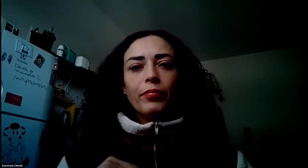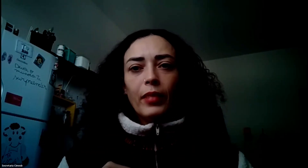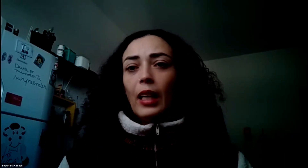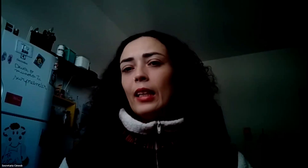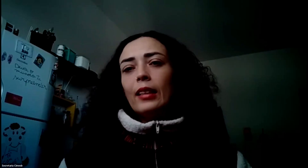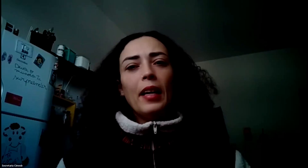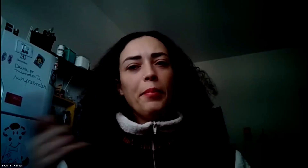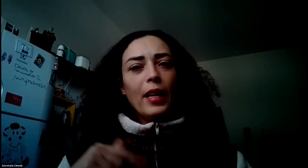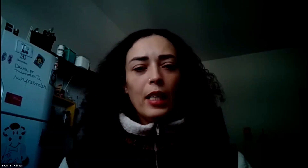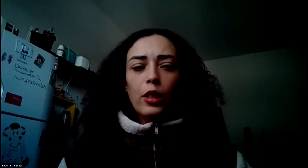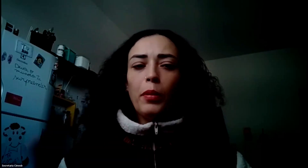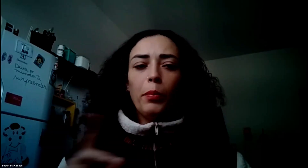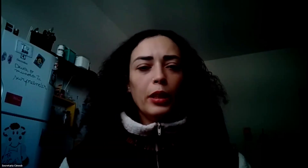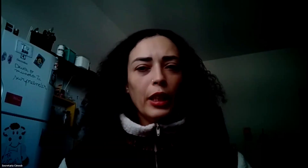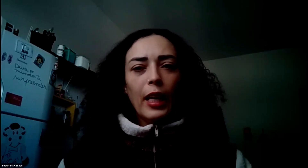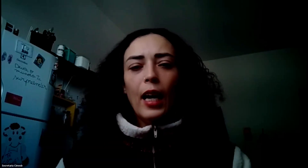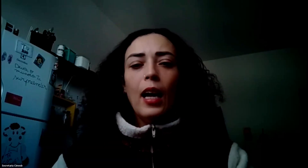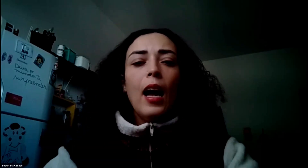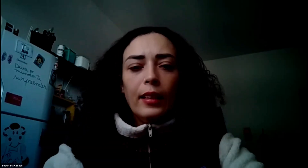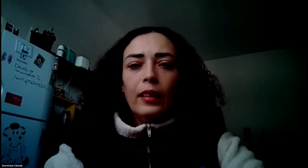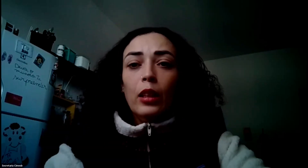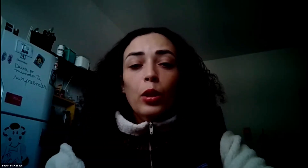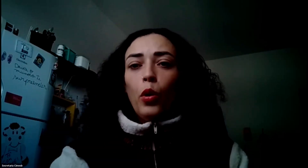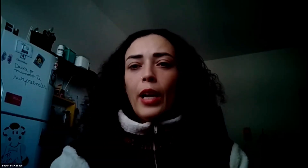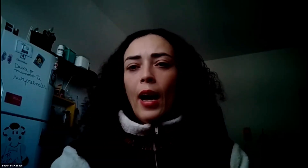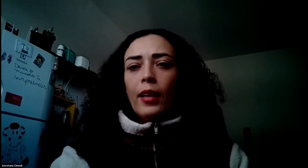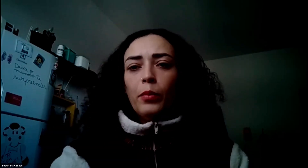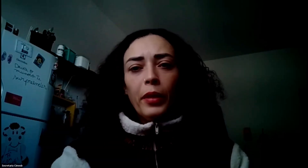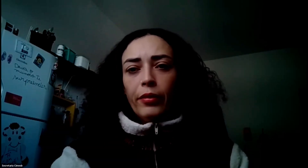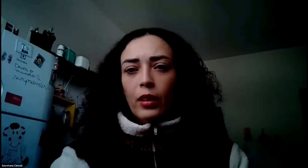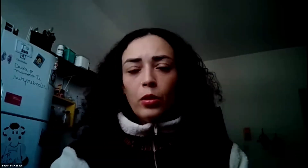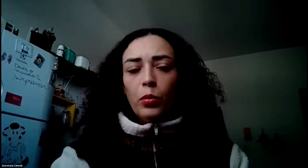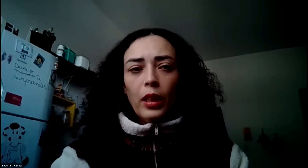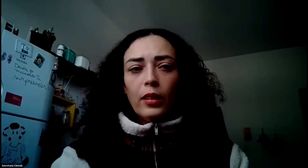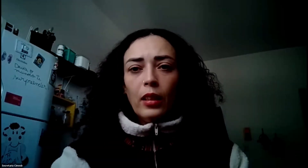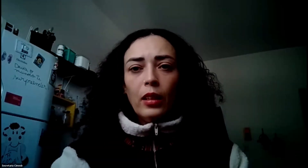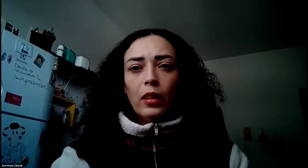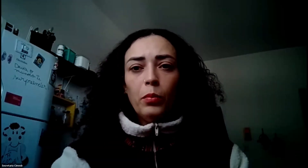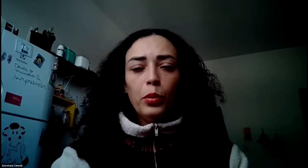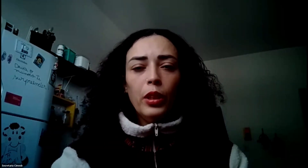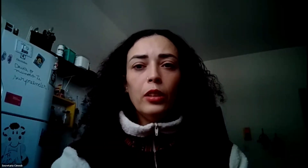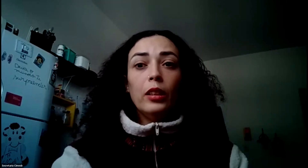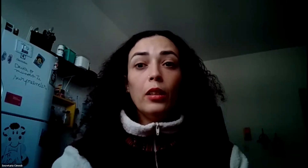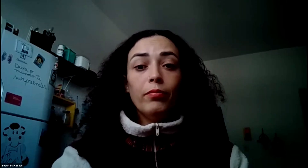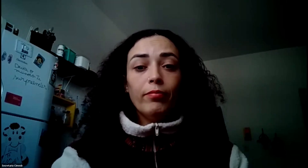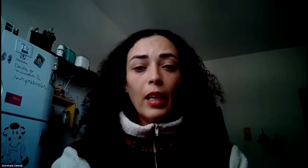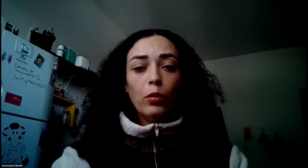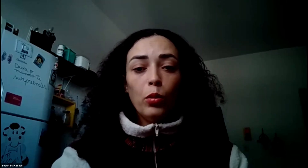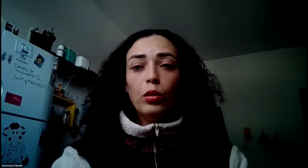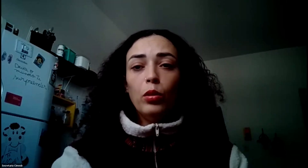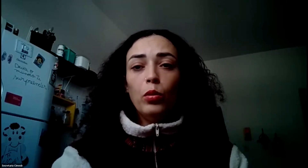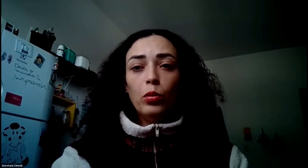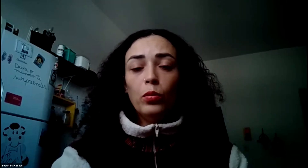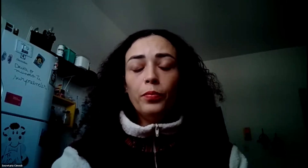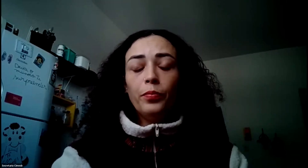casa. Ele tem que sair bem antes para poder chegar ali no horário previsto e assim por diante. Então,